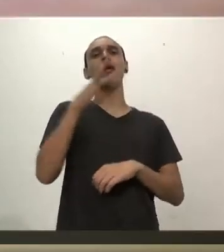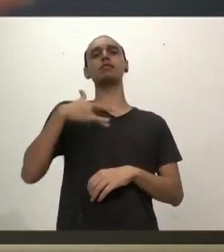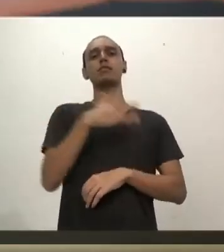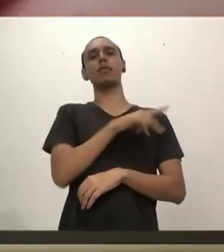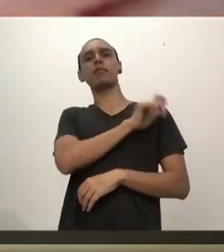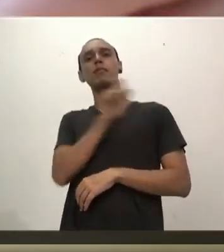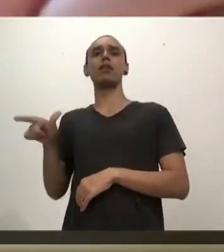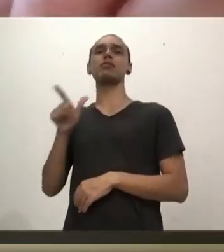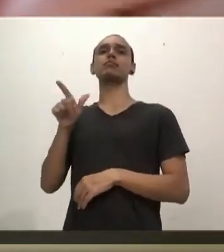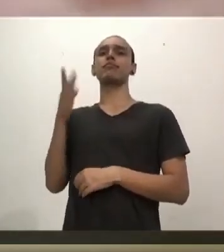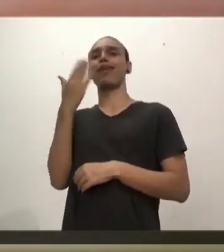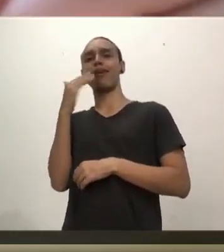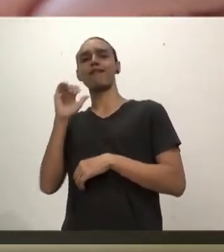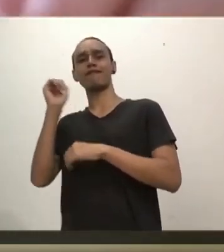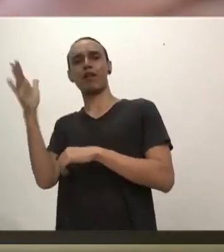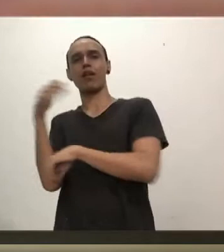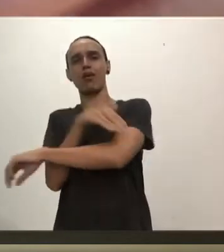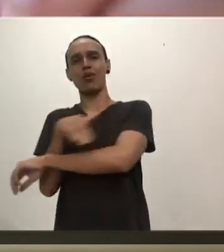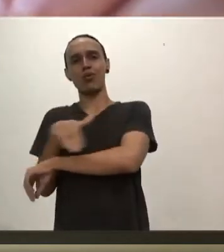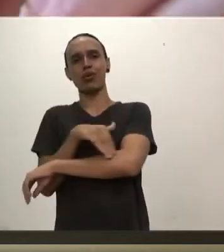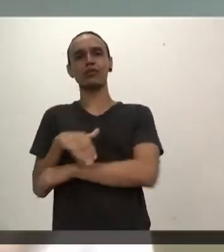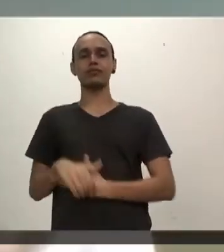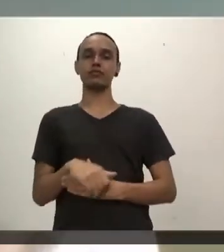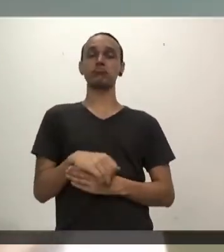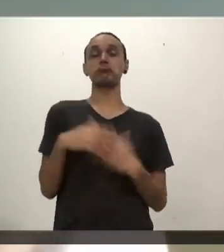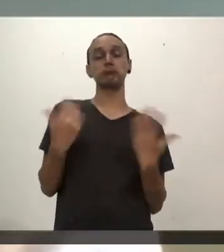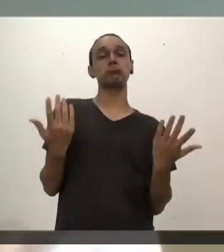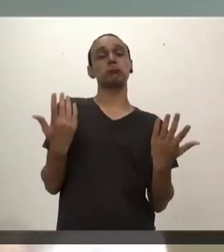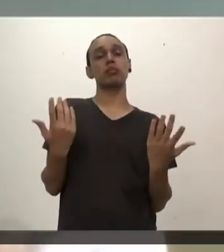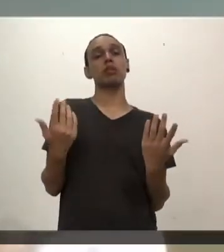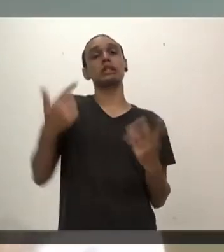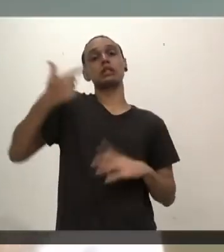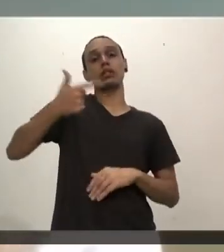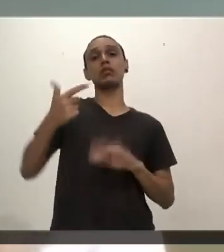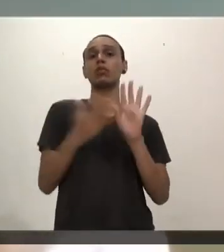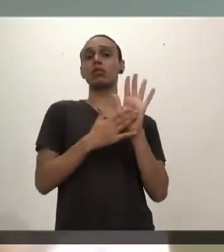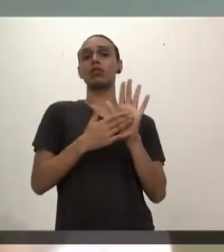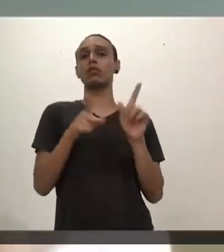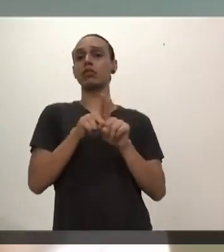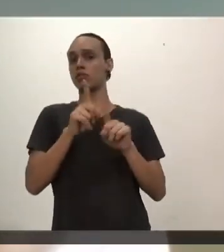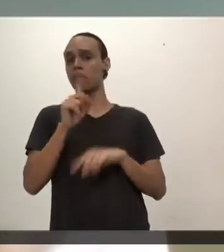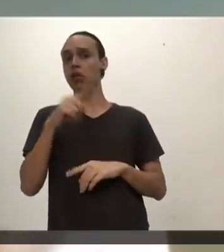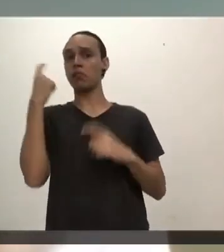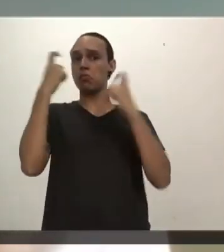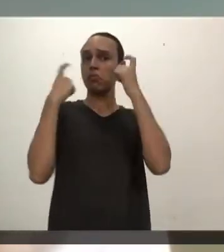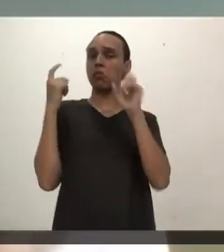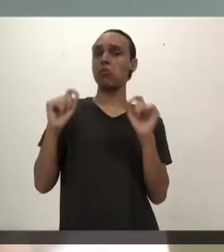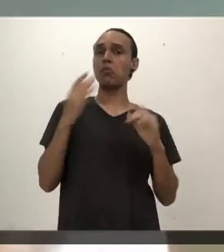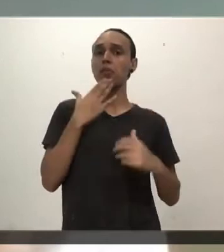casa e consumidas em casa, elas são mais saudáveis do que as refeições consumidas fora de casa, né? Uma outra hipótese seria